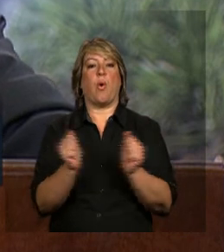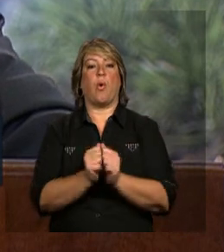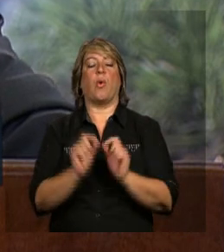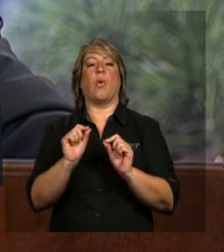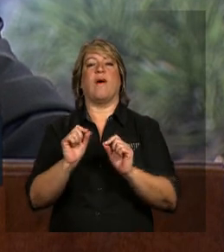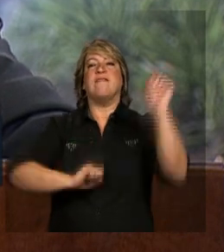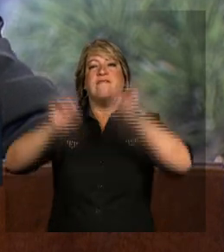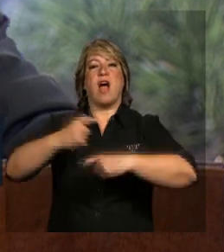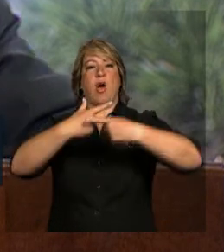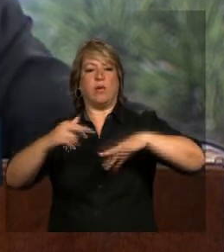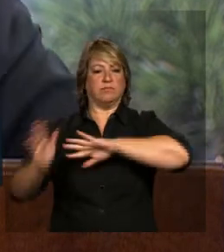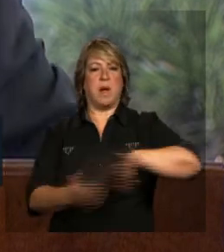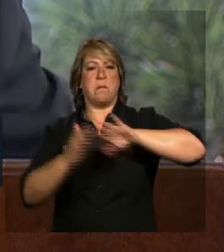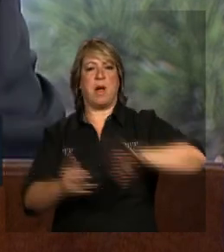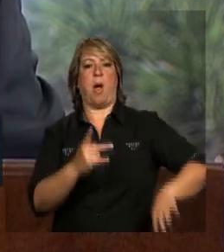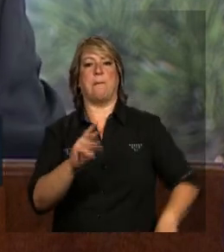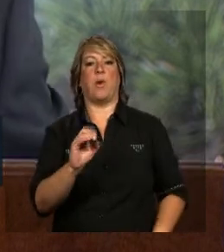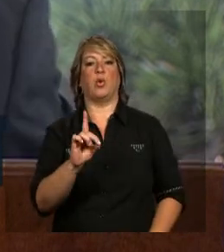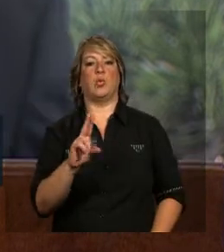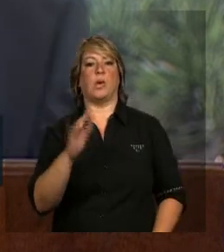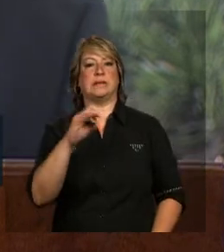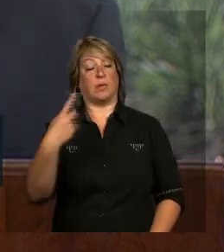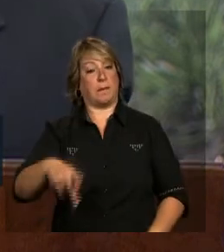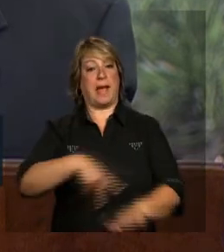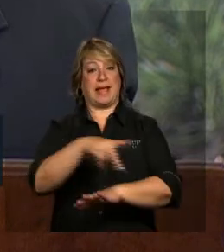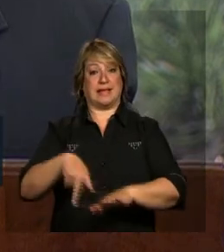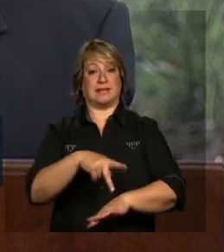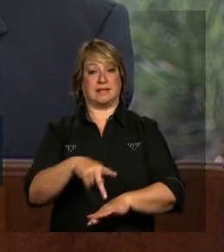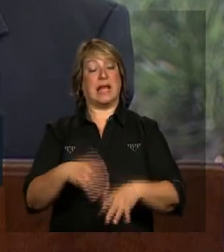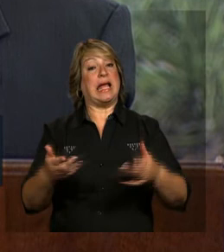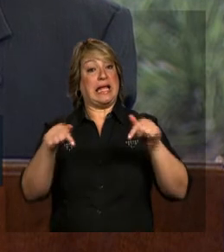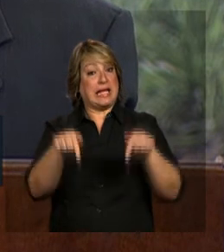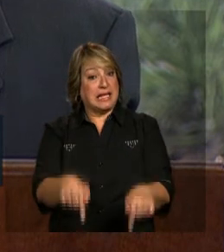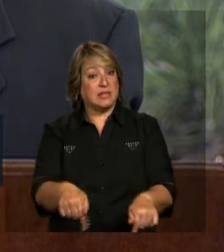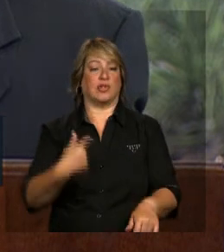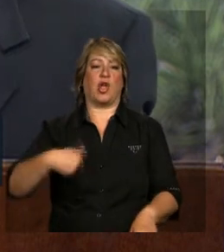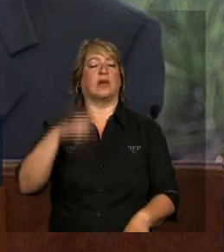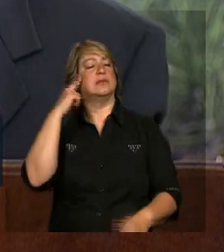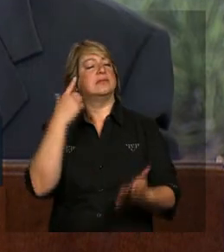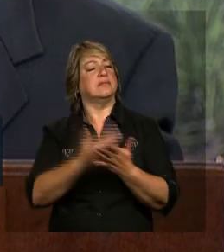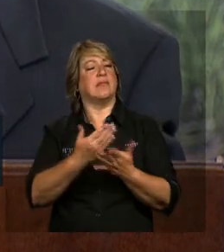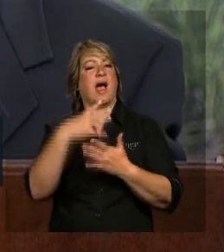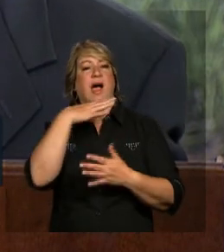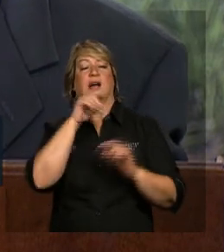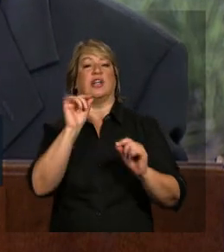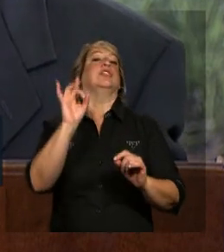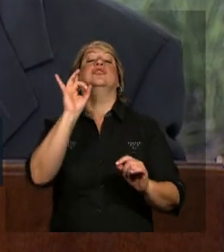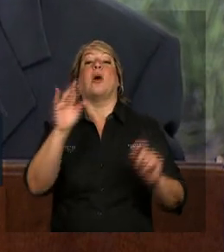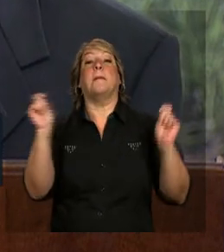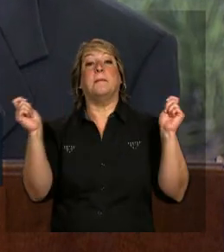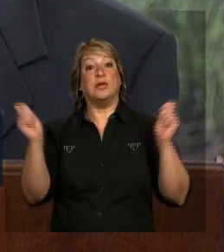país isto na nossa avaliação é só é possível através